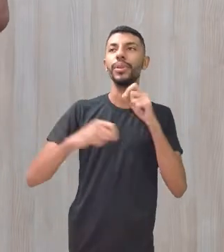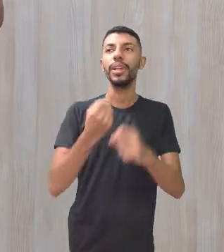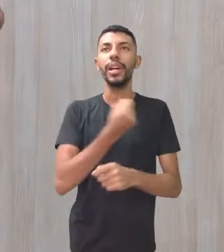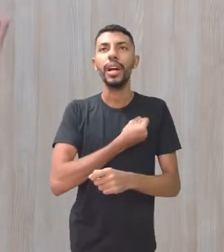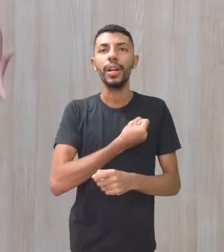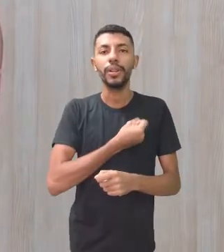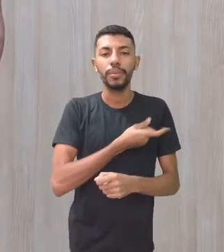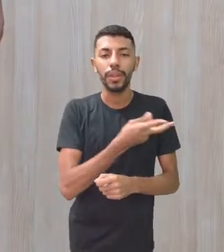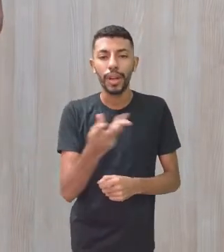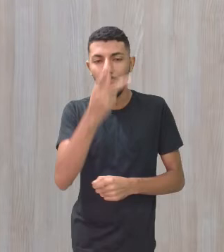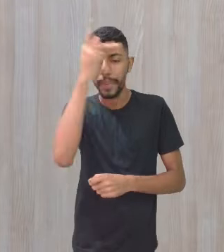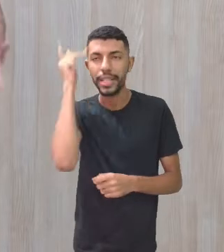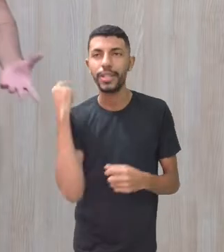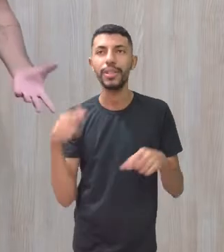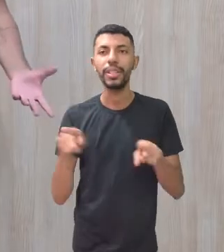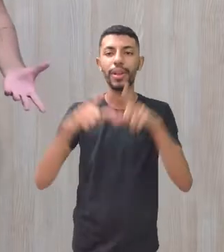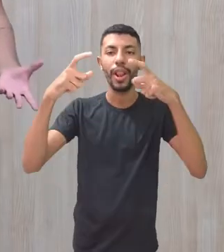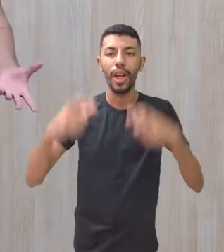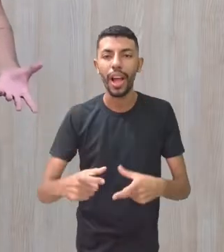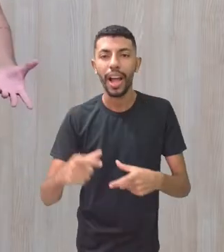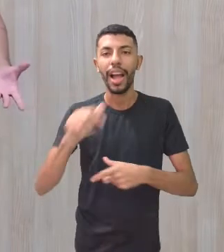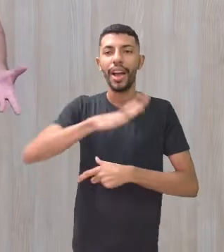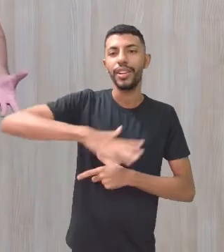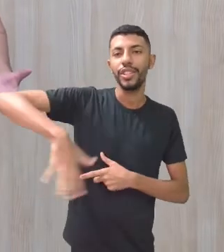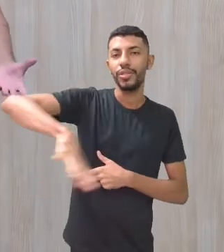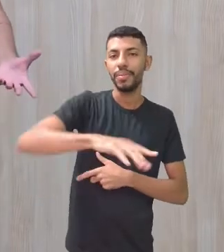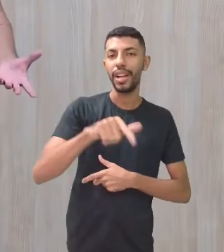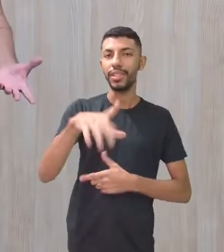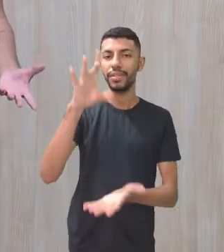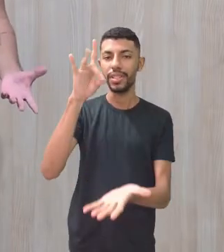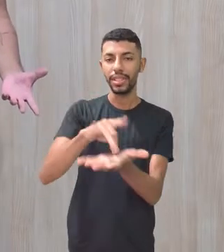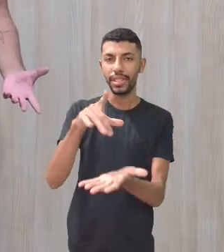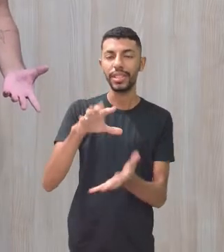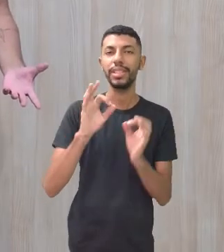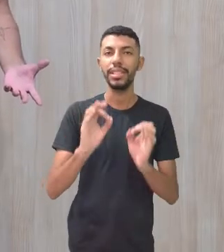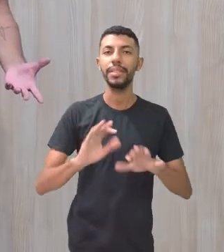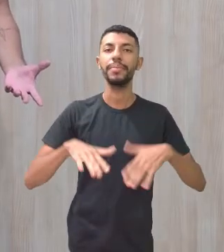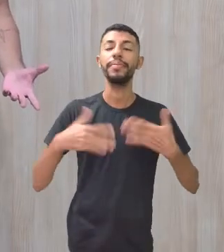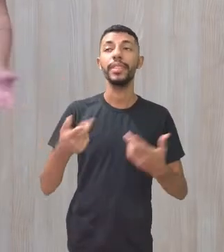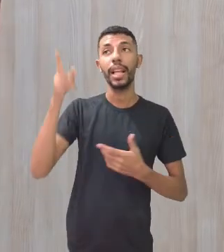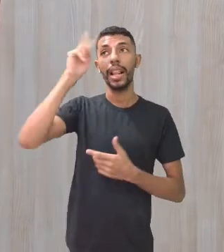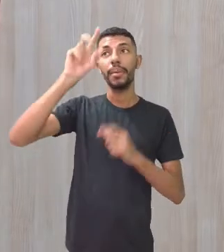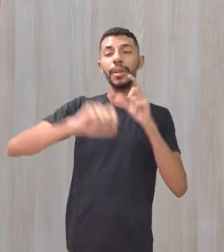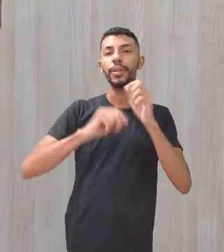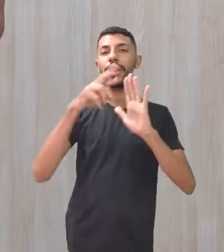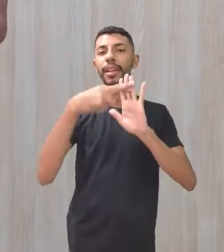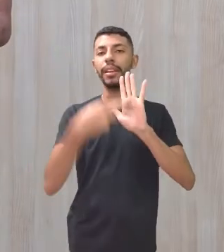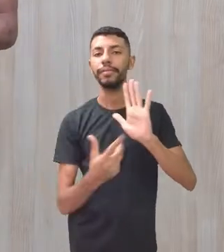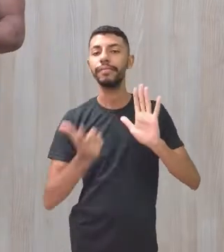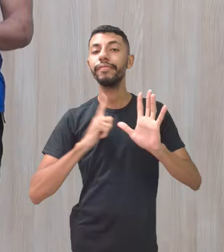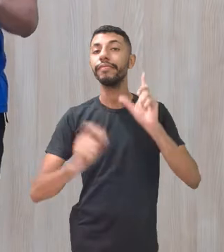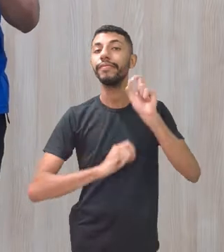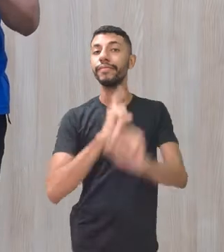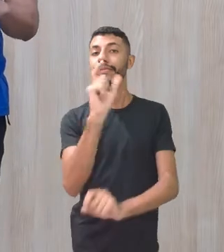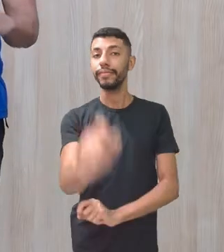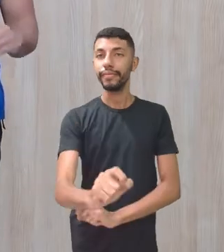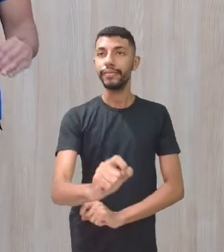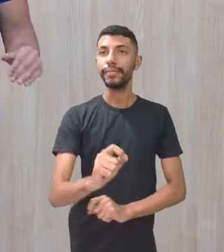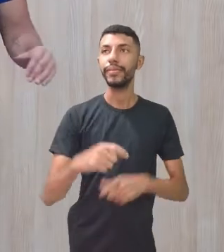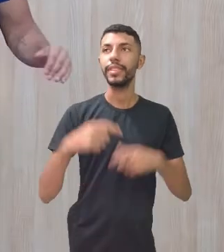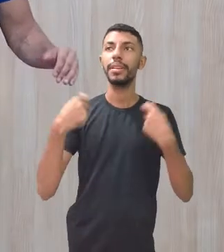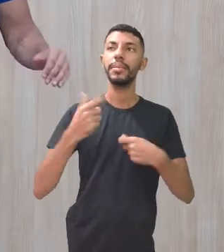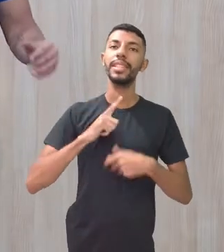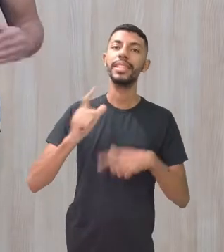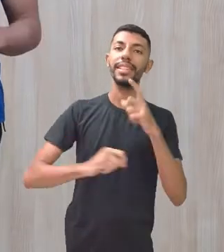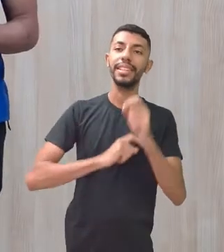jogadores, local, o espaço como você determina. Lembrando que, como a gente fala de regras, sempre tem aquela coisa de, sempre tem que ter